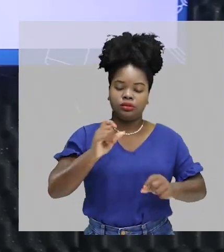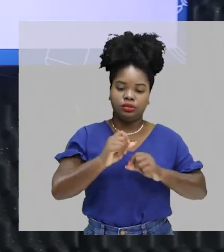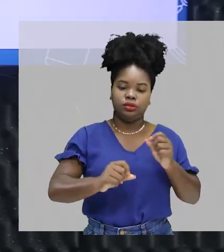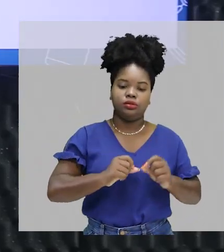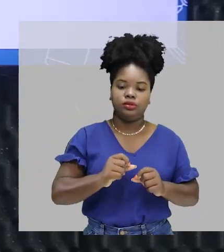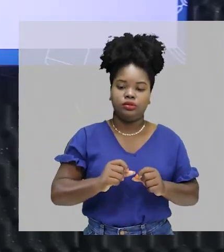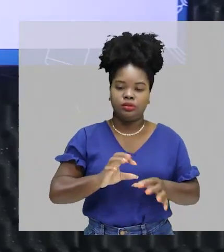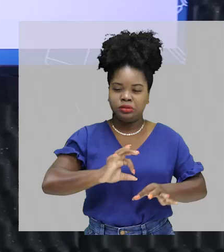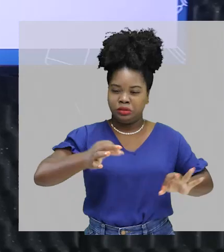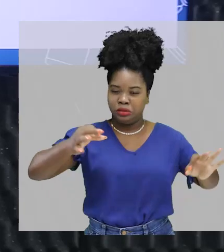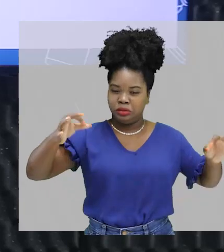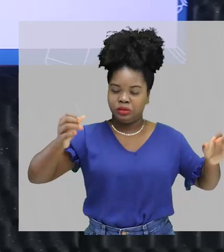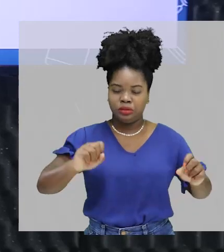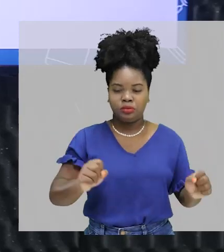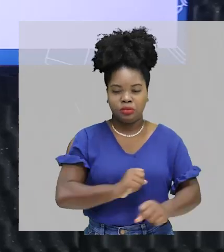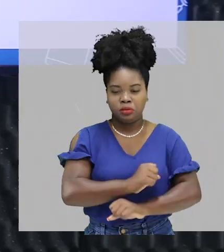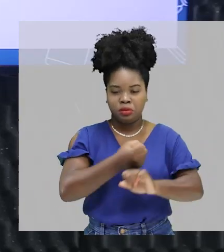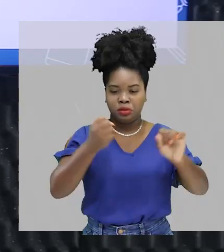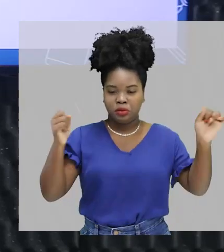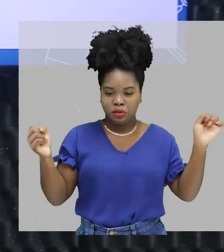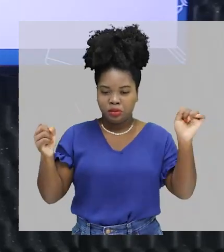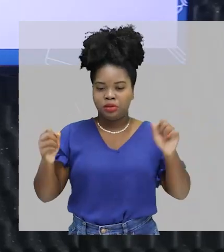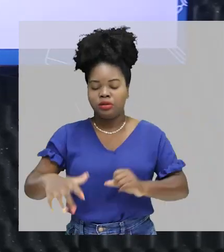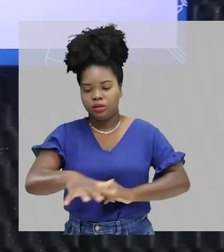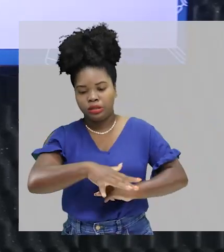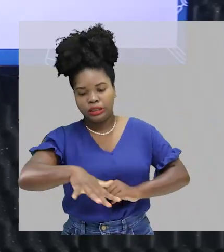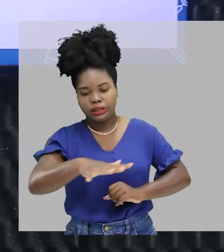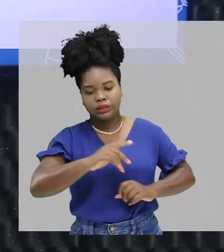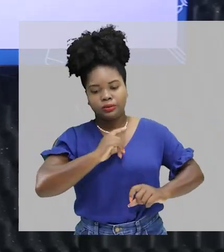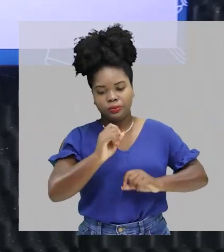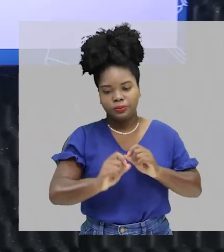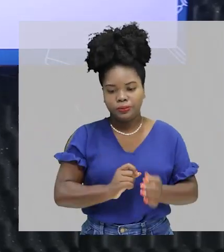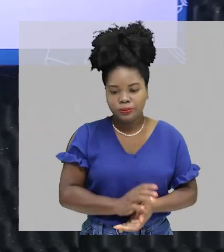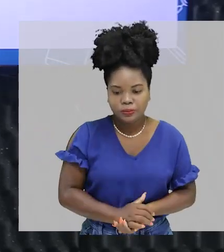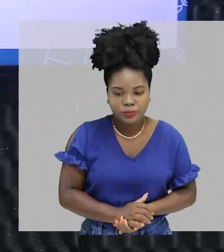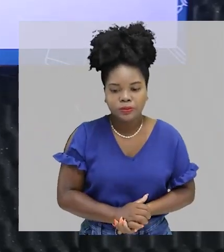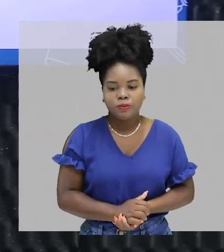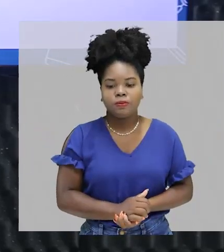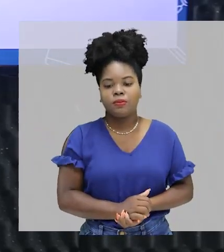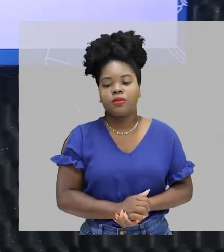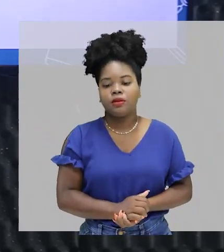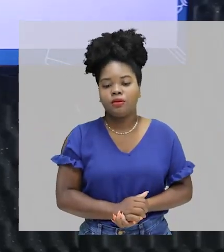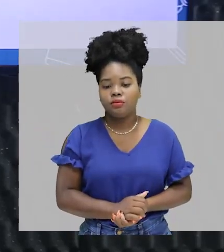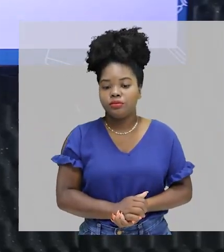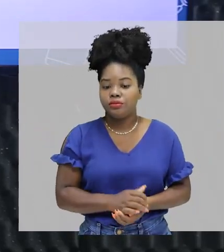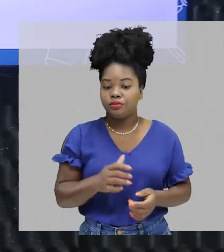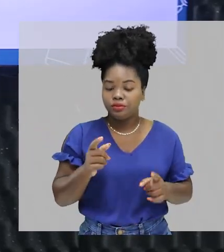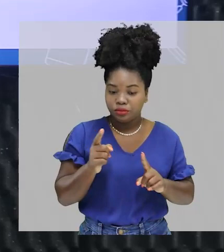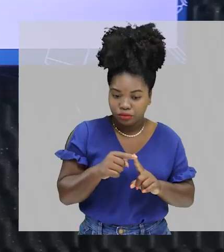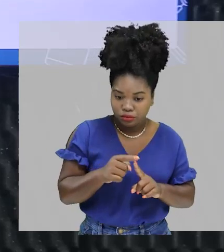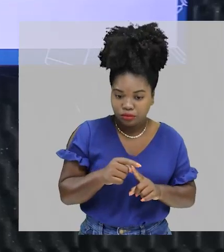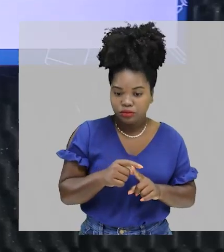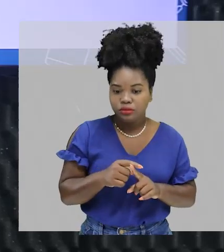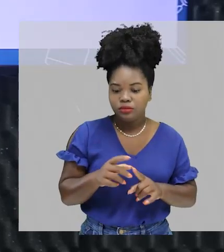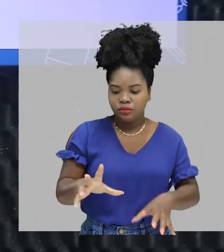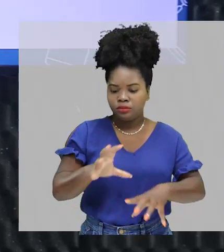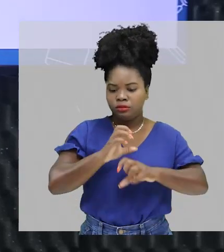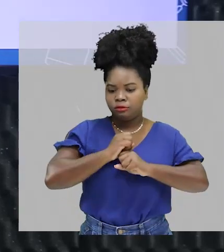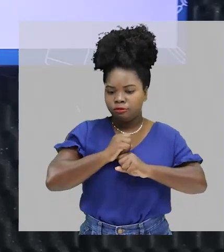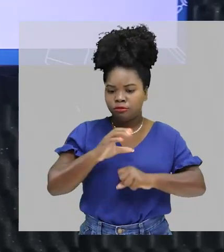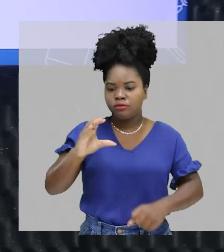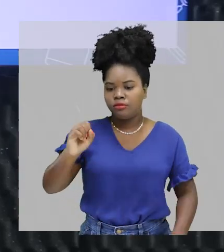extremamente grande. Então, nessa região há essa situação, né, de estar recebendo os